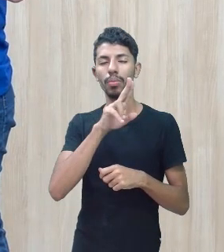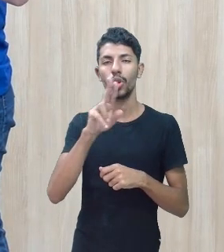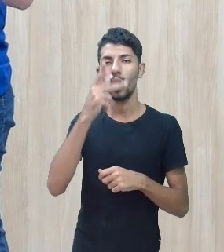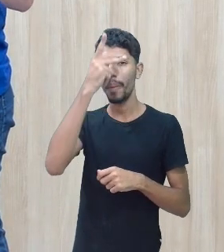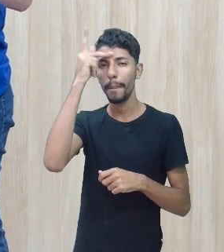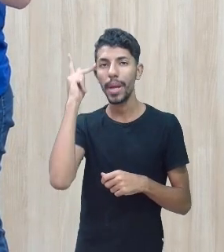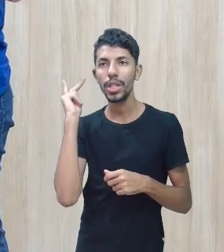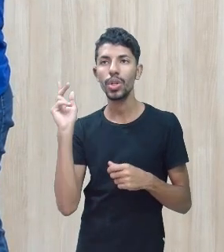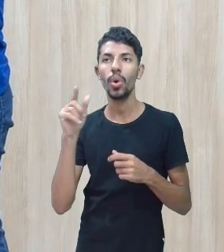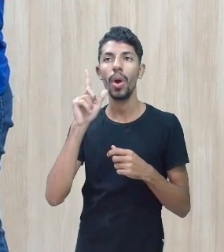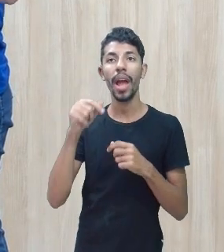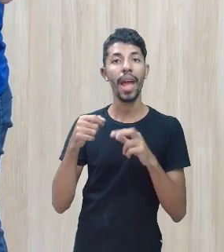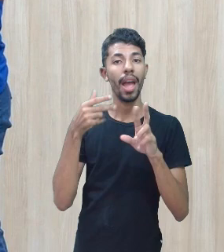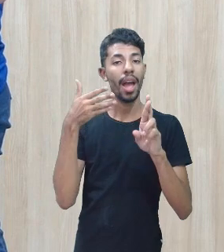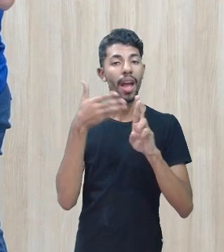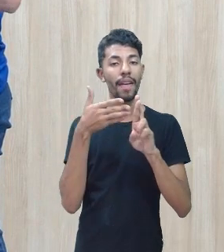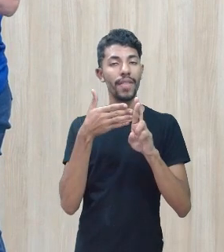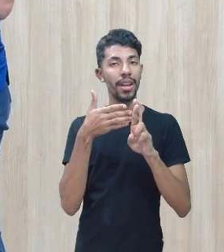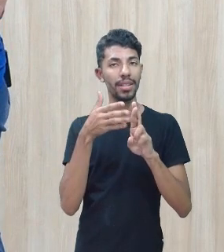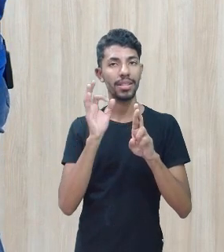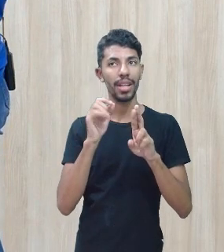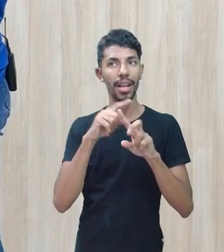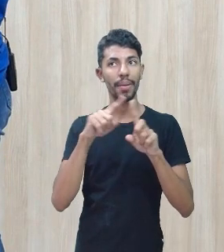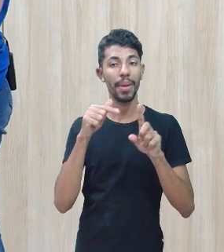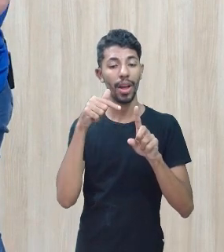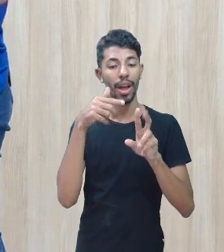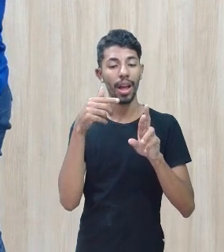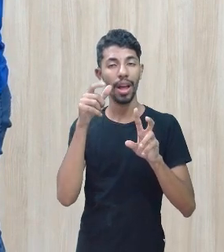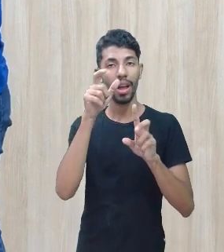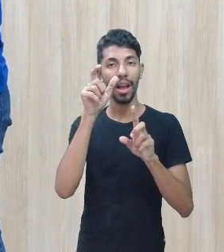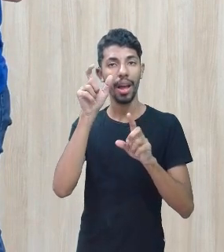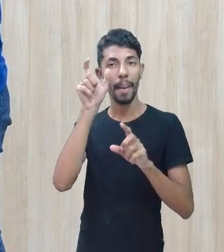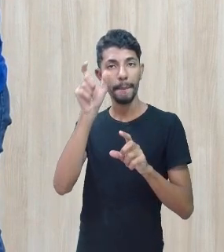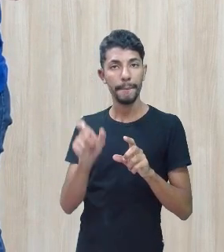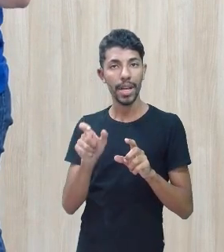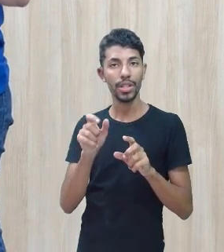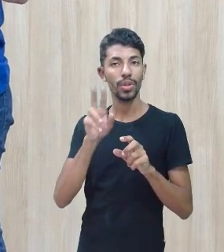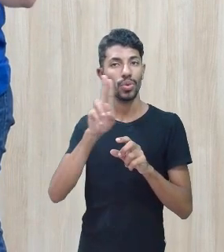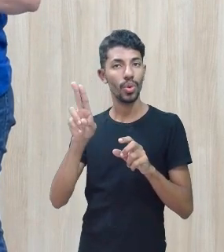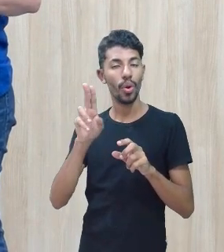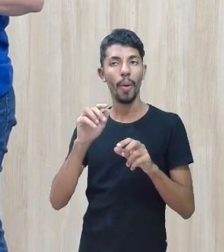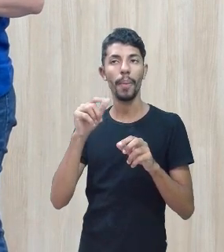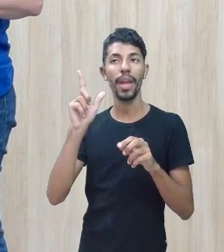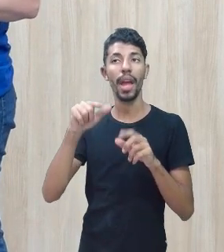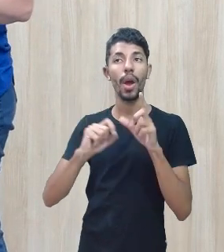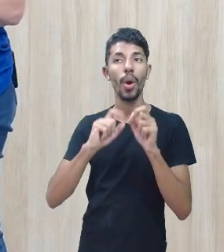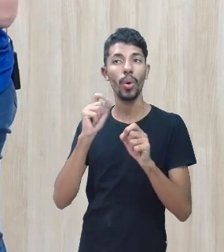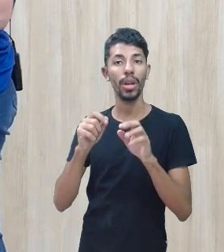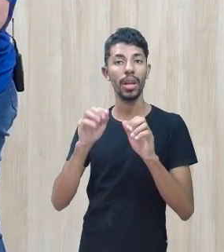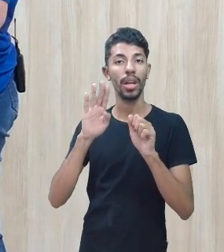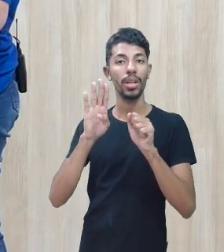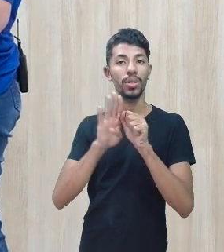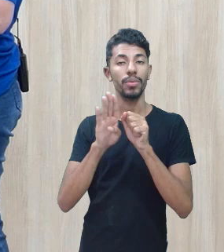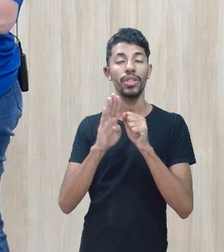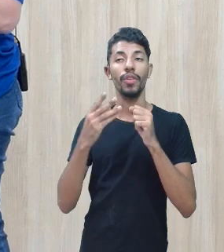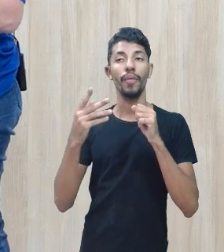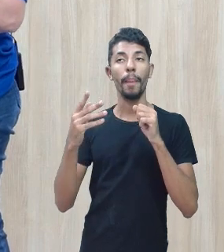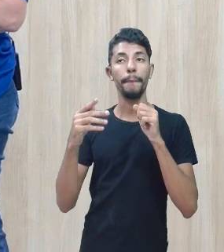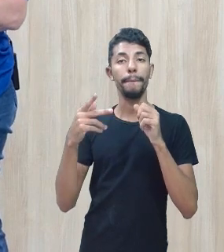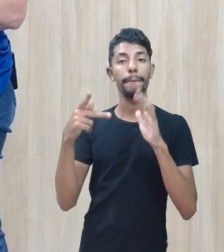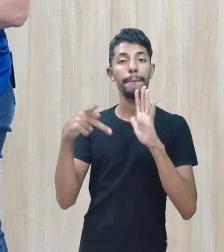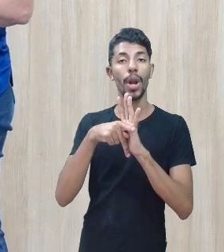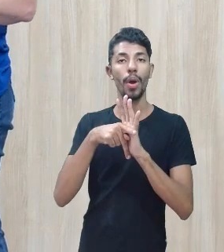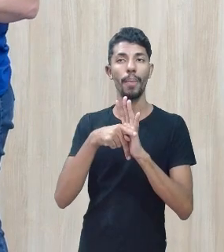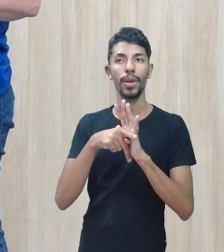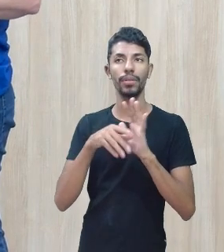É o referencial, e essa pessoa, não é? Esse nome é um substantivo próprio. E